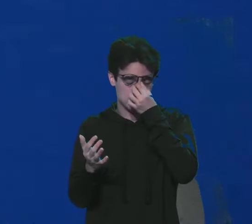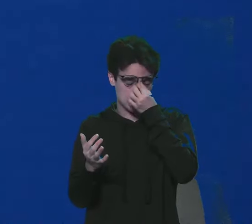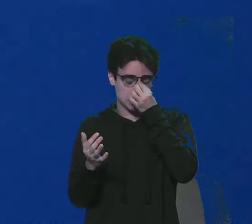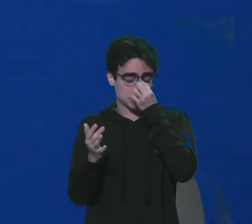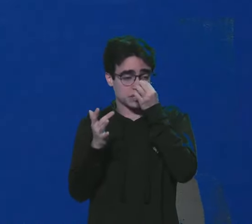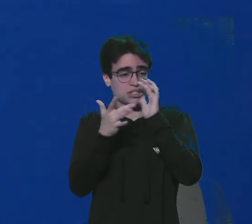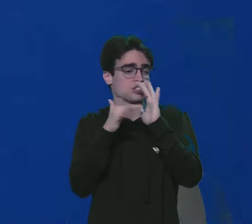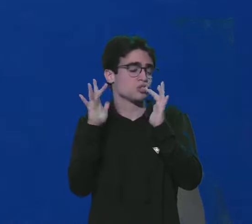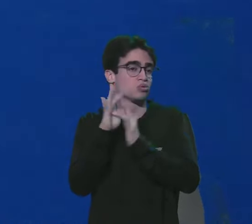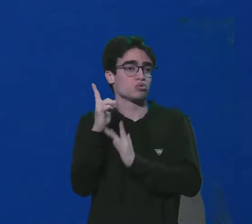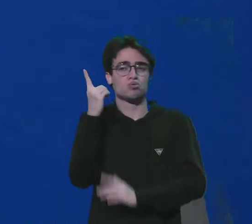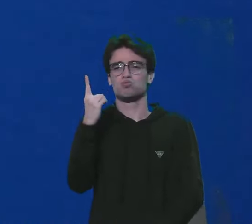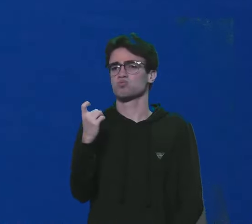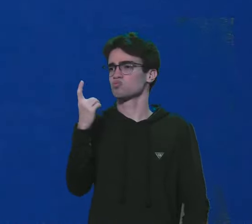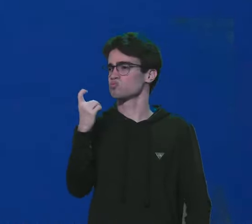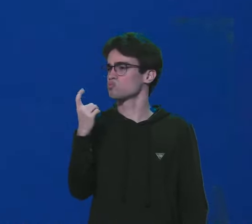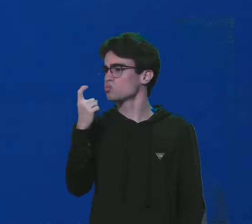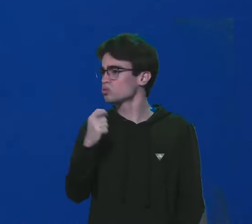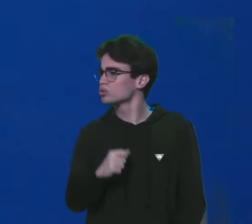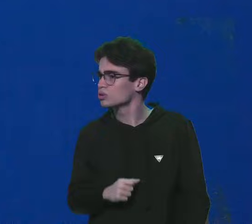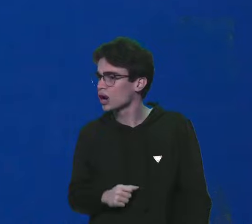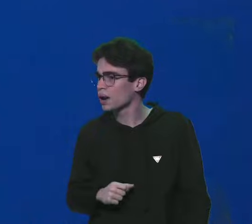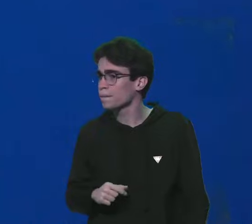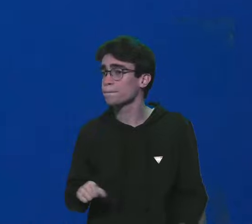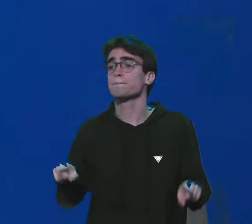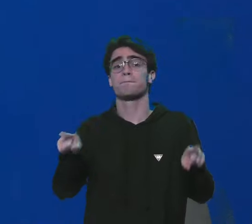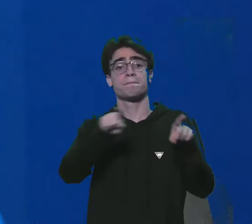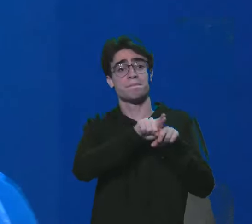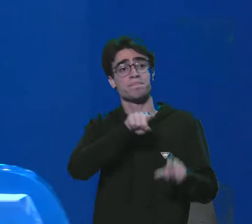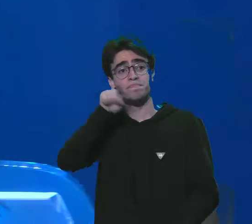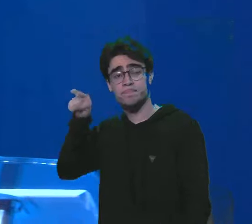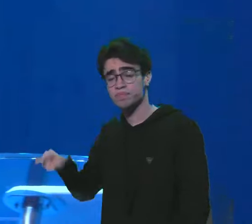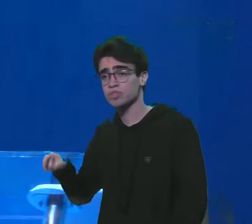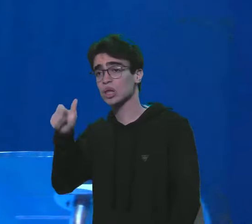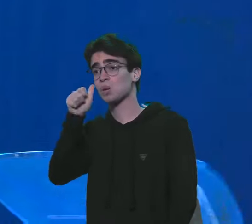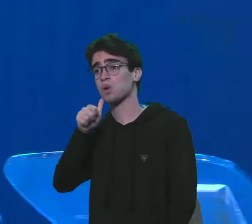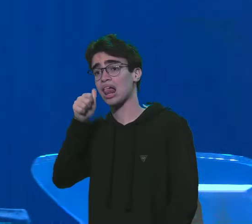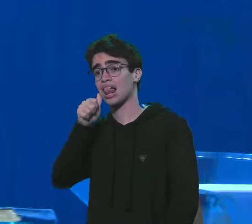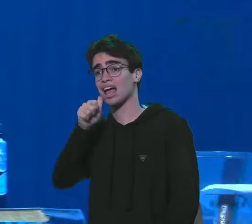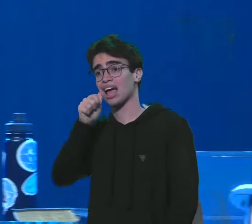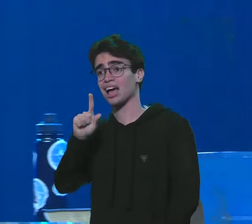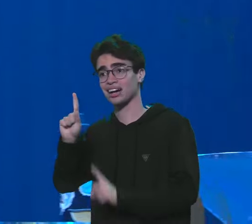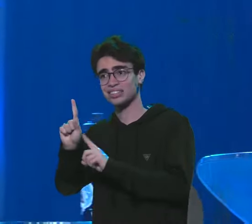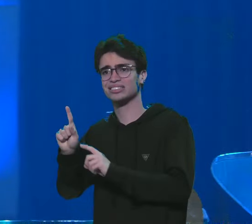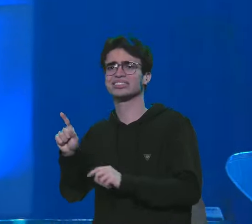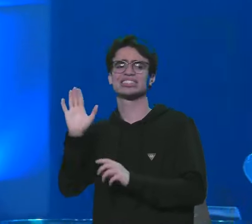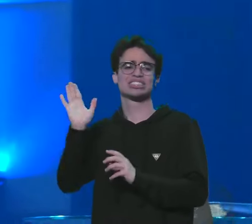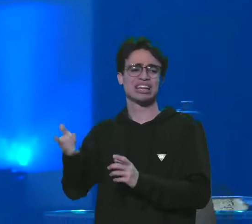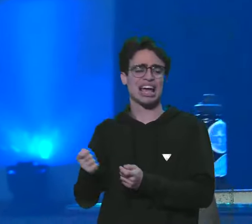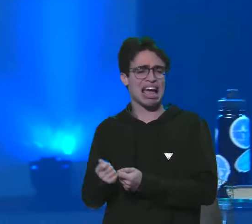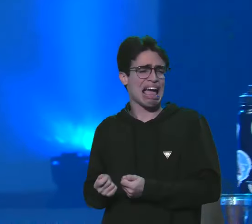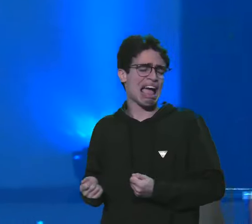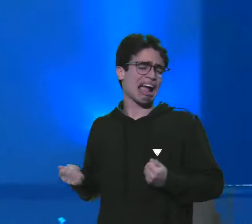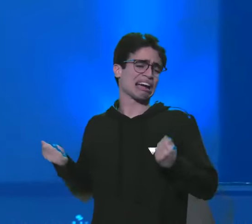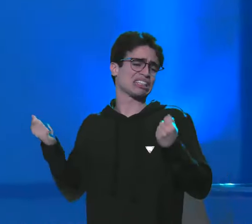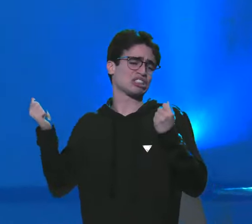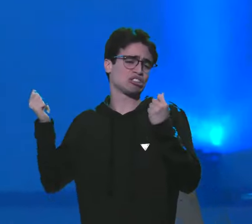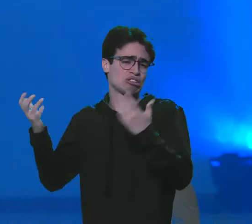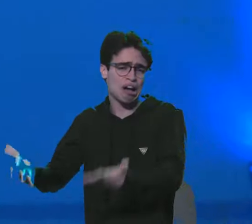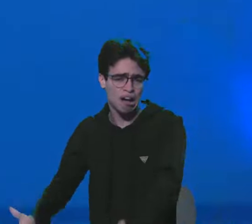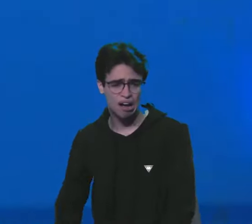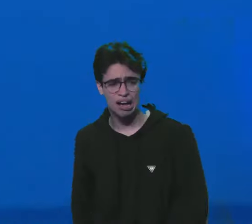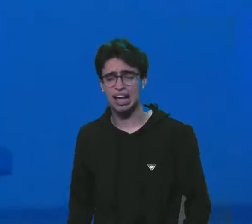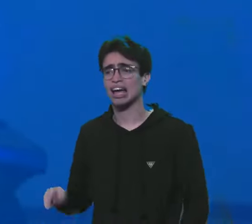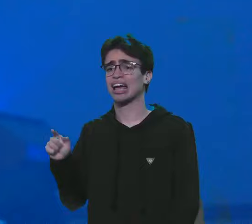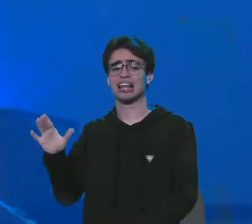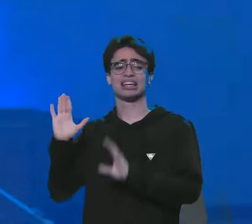Jesus. Aquela mulher, os médicos, ela gastou tudo que ela tinha com os médicos. Ela